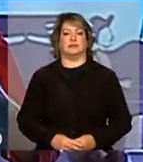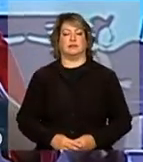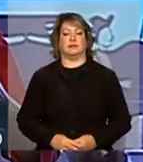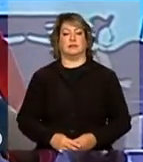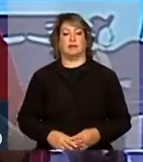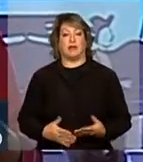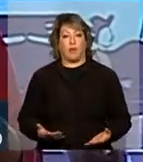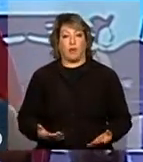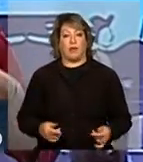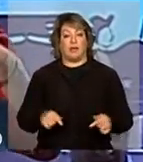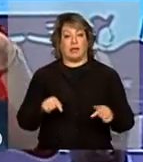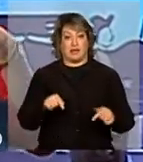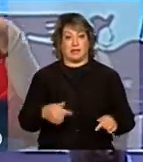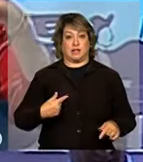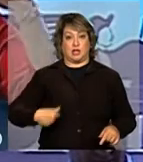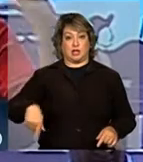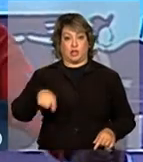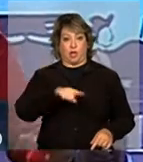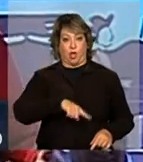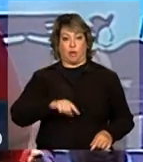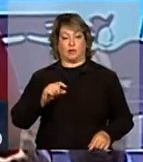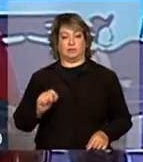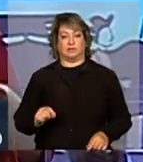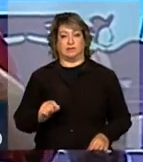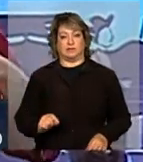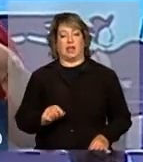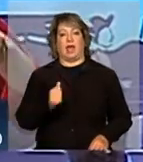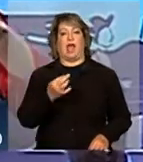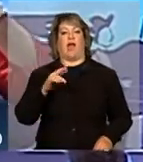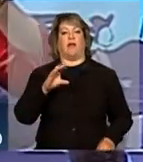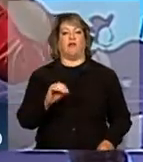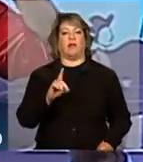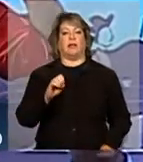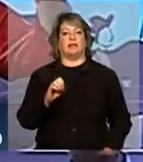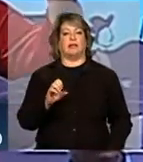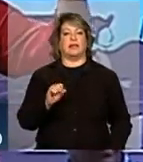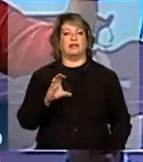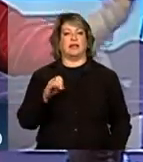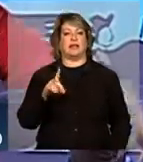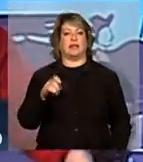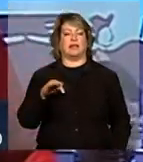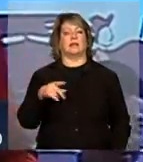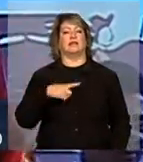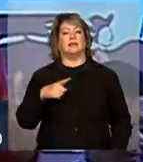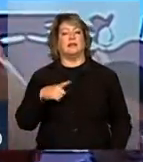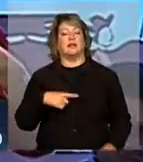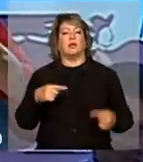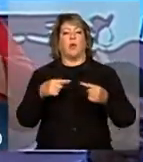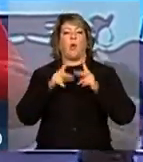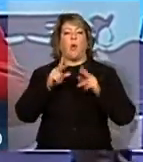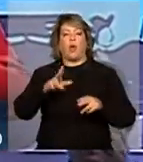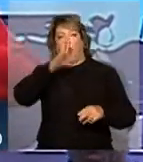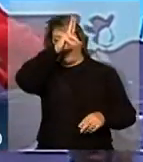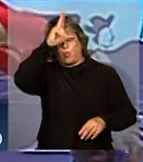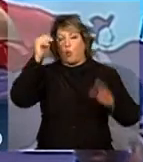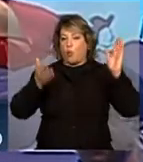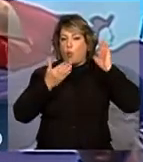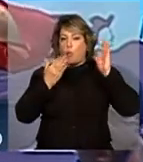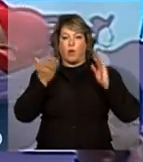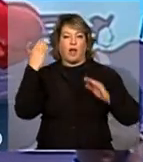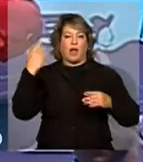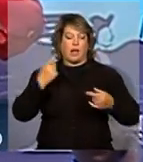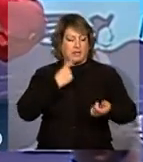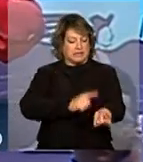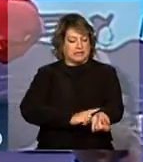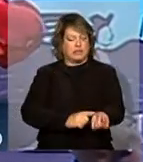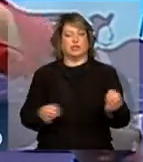Essa característica nossa de sermos afrodescendentes, de termos a composição indígena, de termos a contribuição